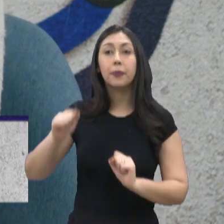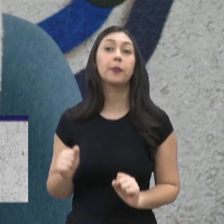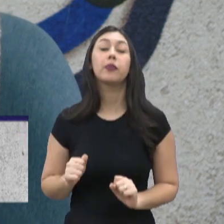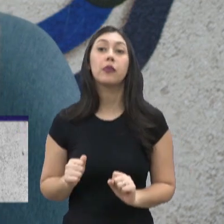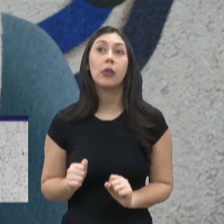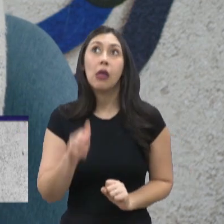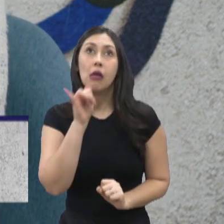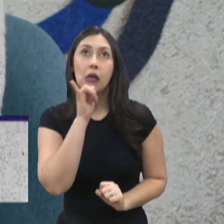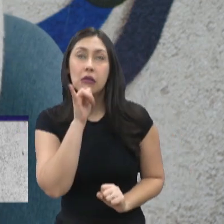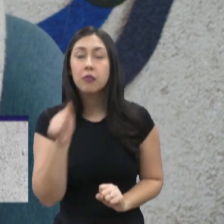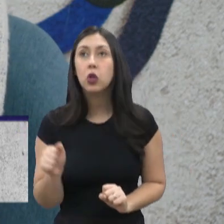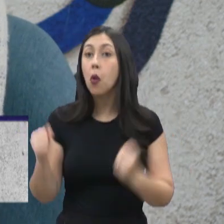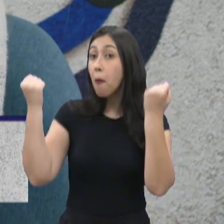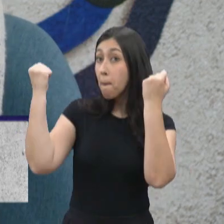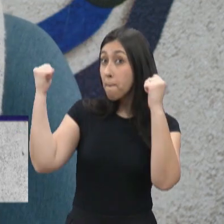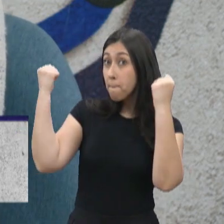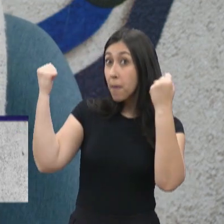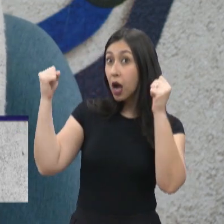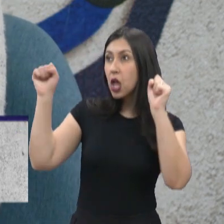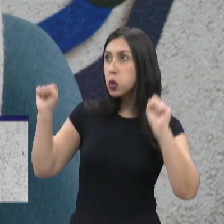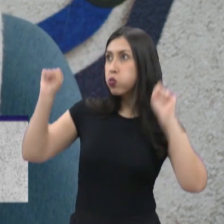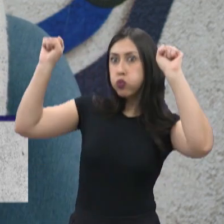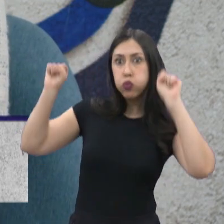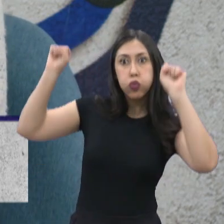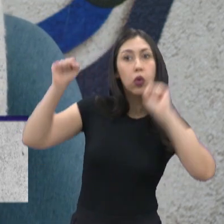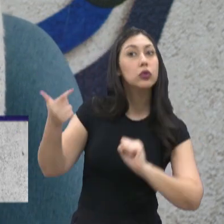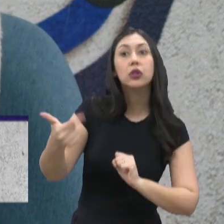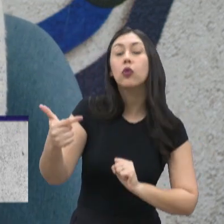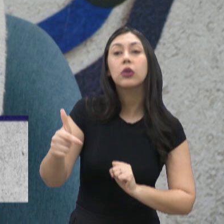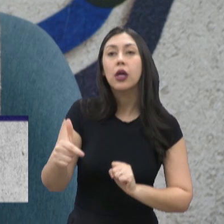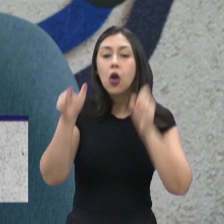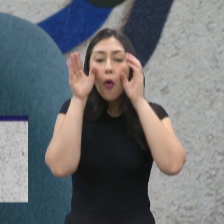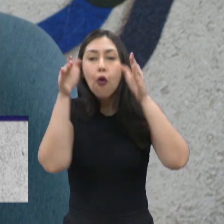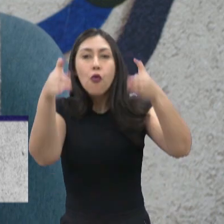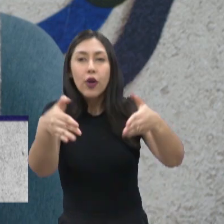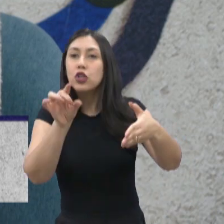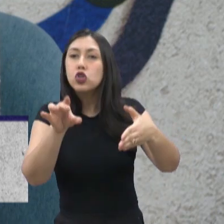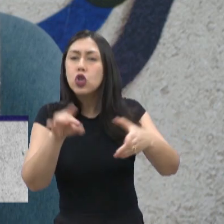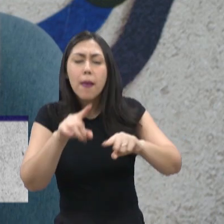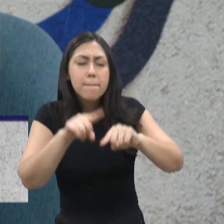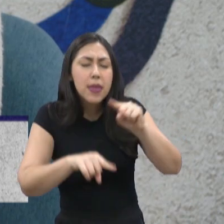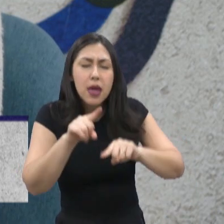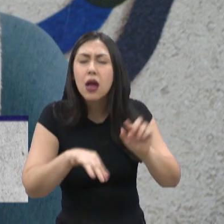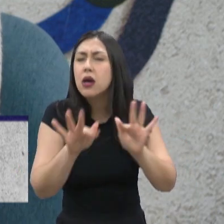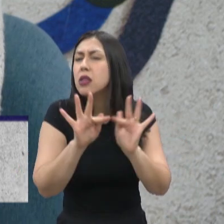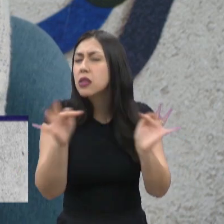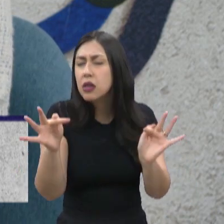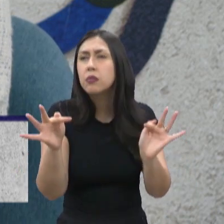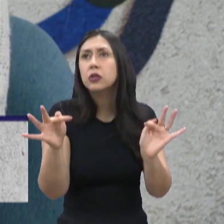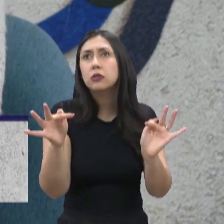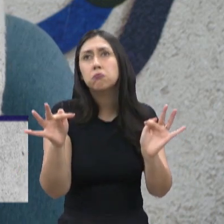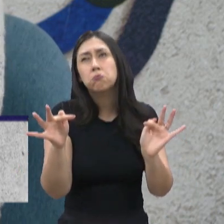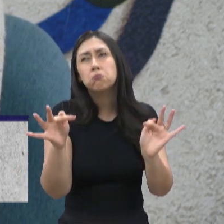de uma academia sem equipamentos de musculação, pensando só em acessórios funcionais, acredito que,